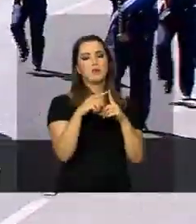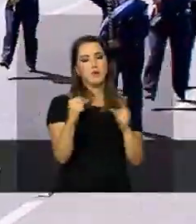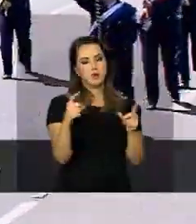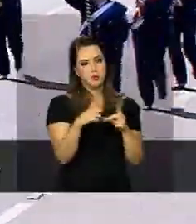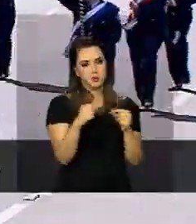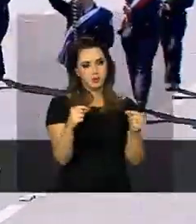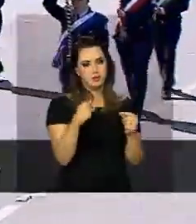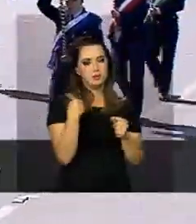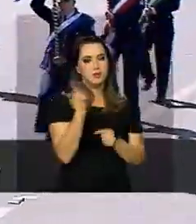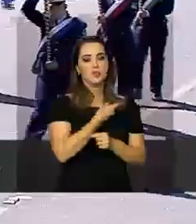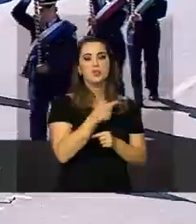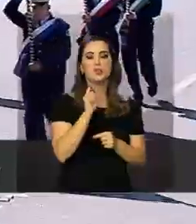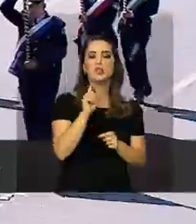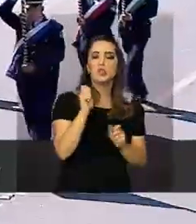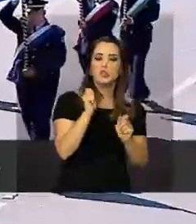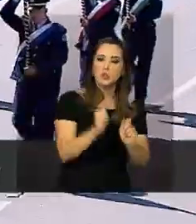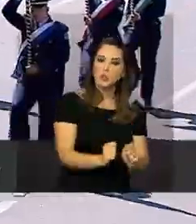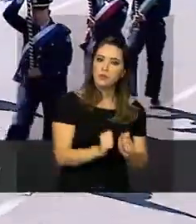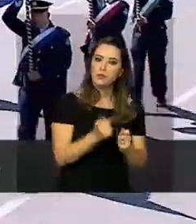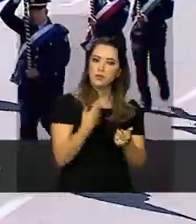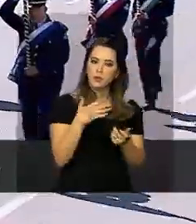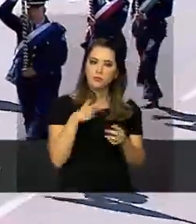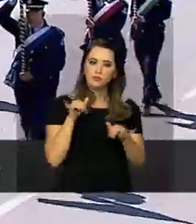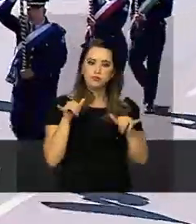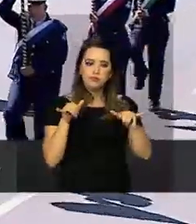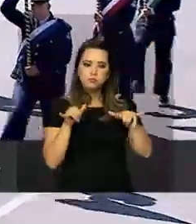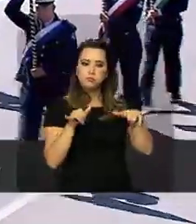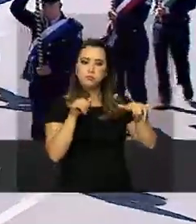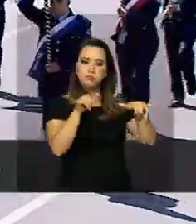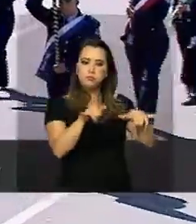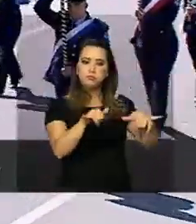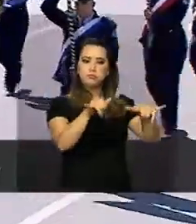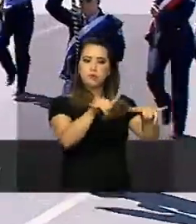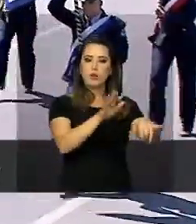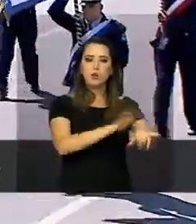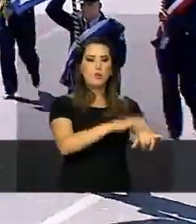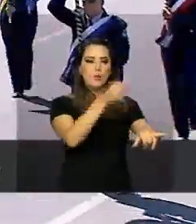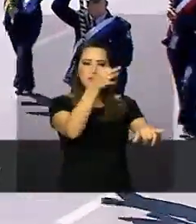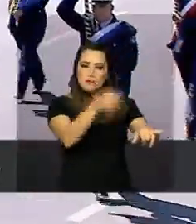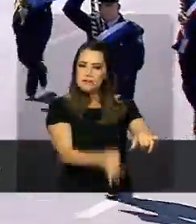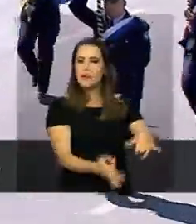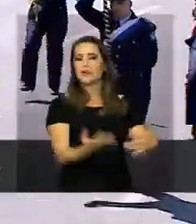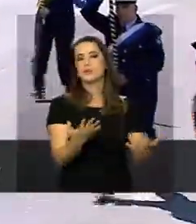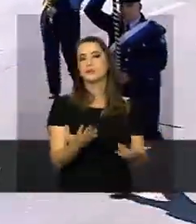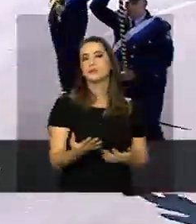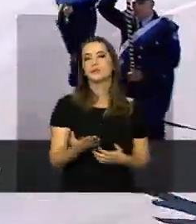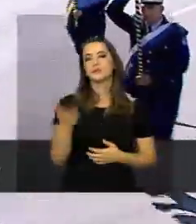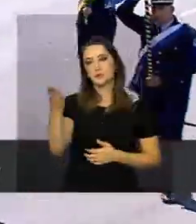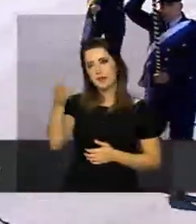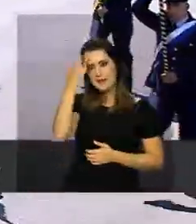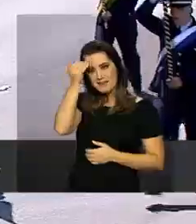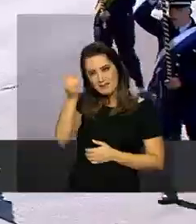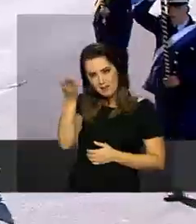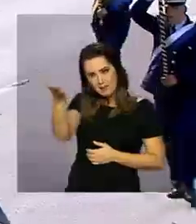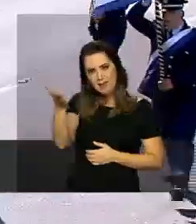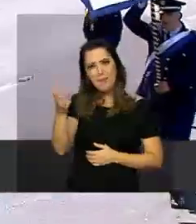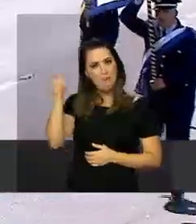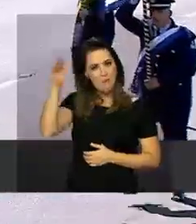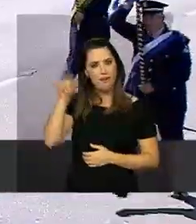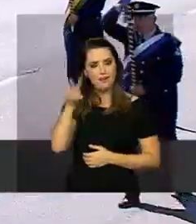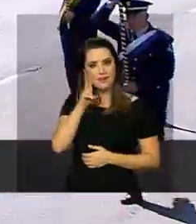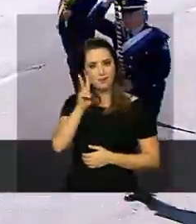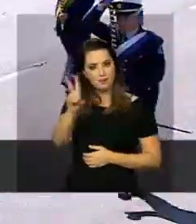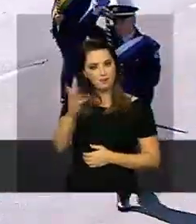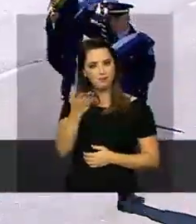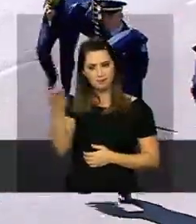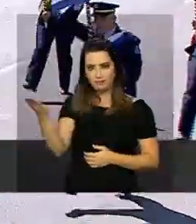Brasília para a gente poder passar exatamente no momento do desfile da Força Aérea, né? Tá certo. E quem quiser saber mais sobre essas aeronaves,